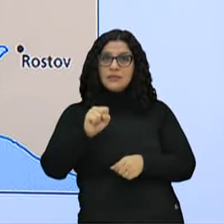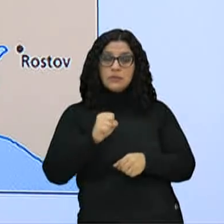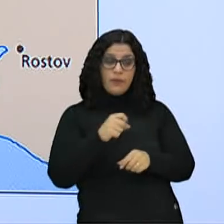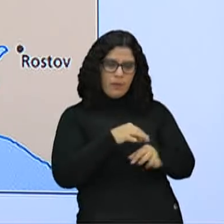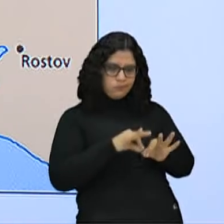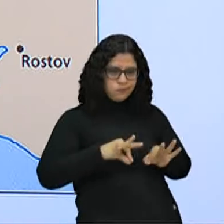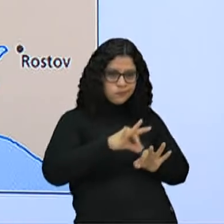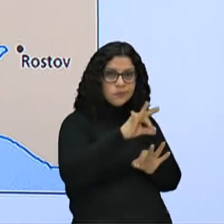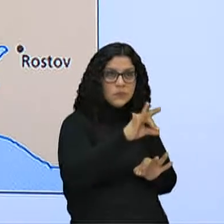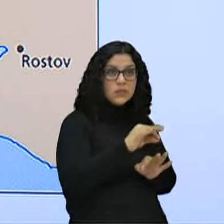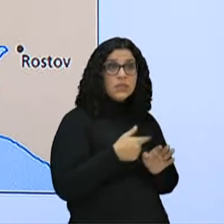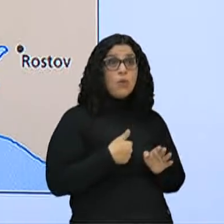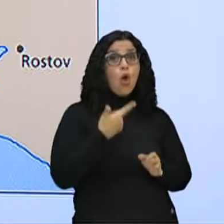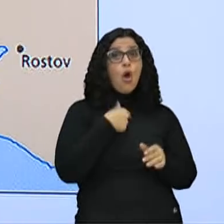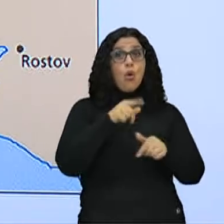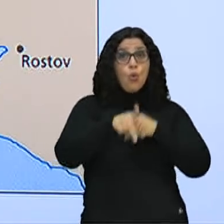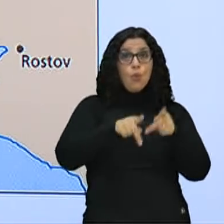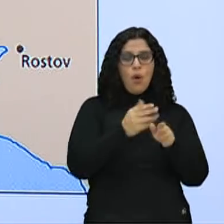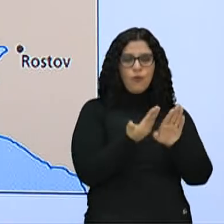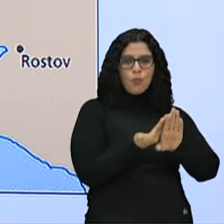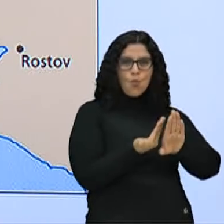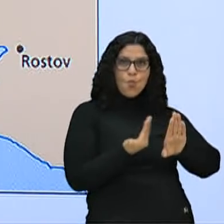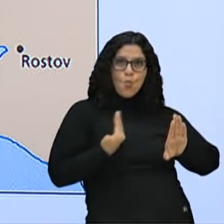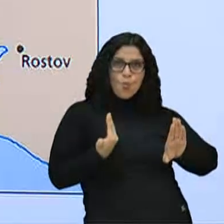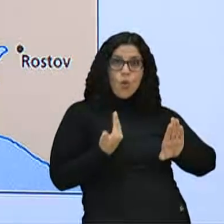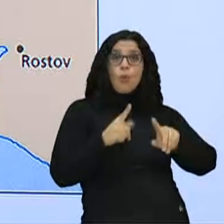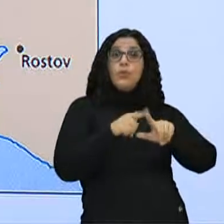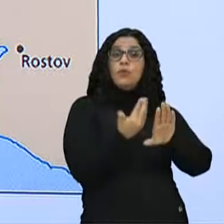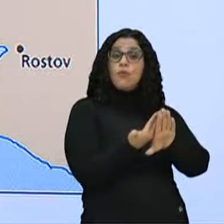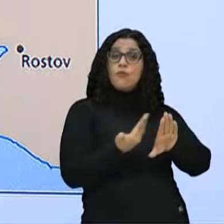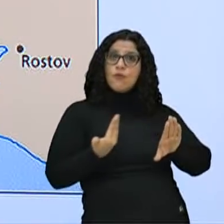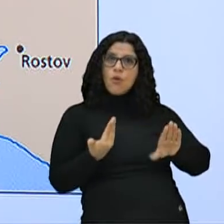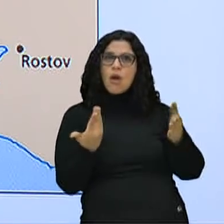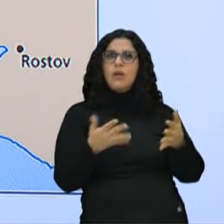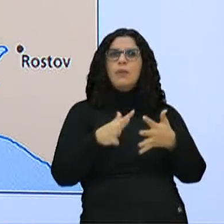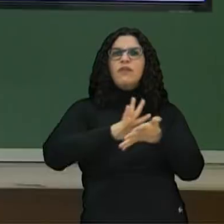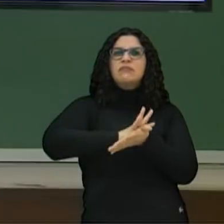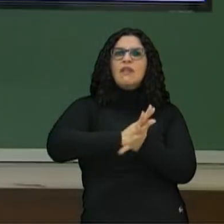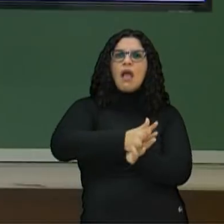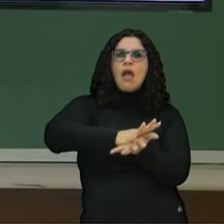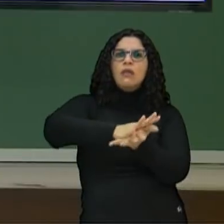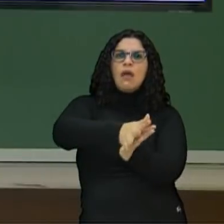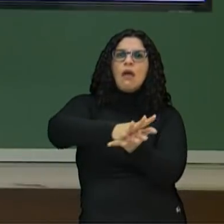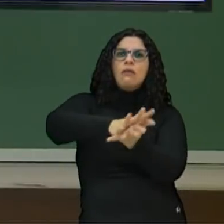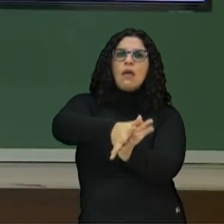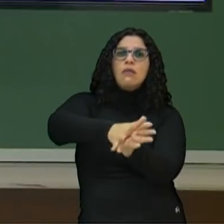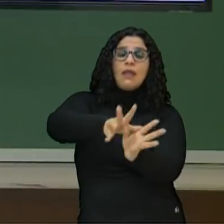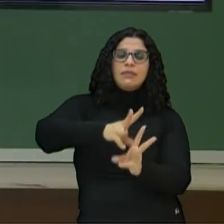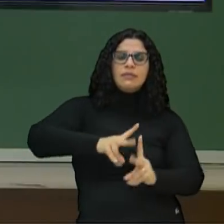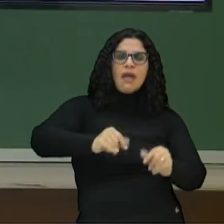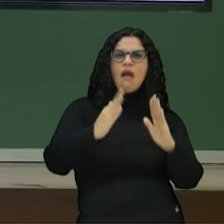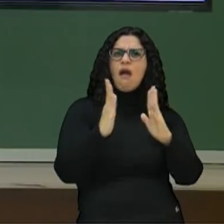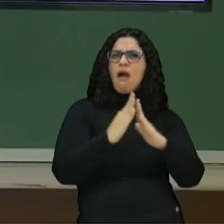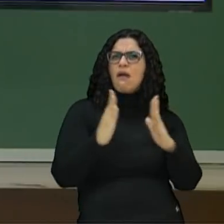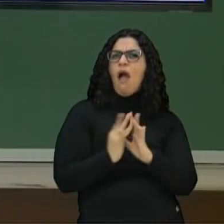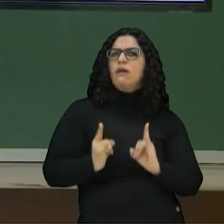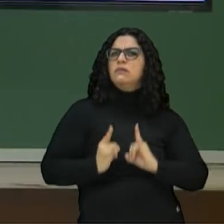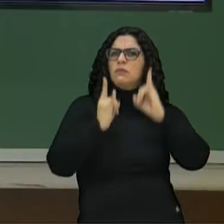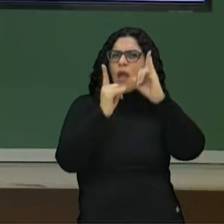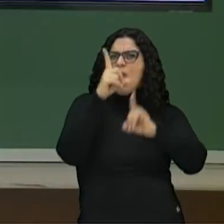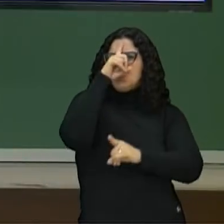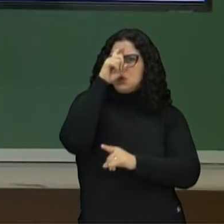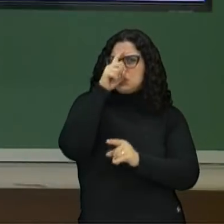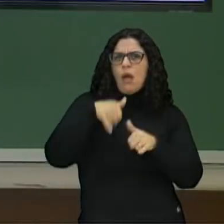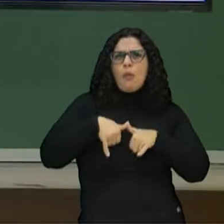muito, muito mesmo. E nesse recuo, destruindo boa parte do território. Então essa